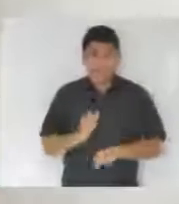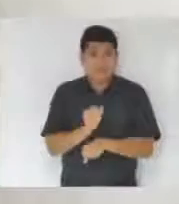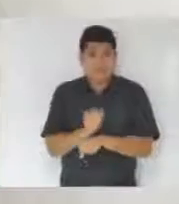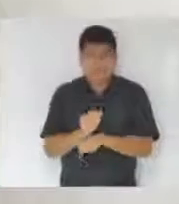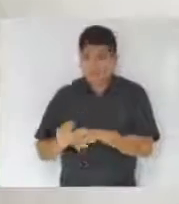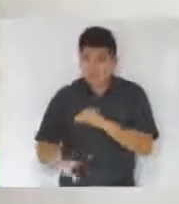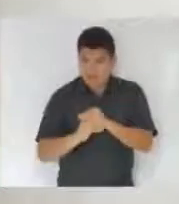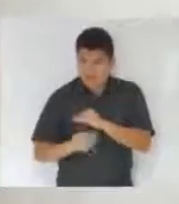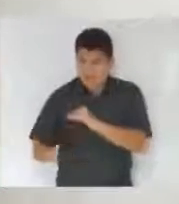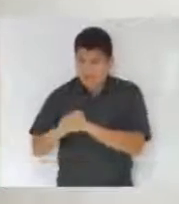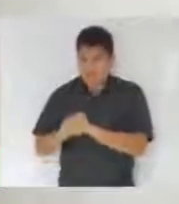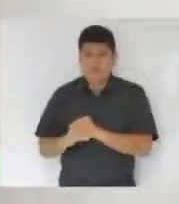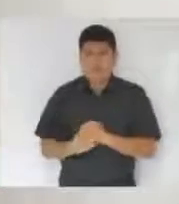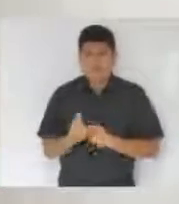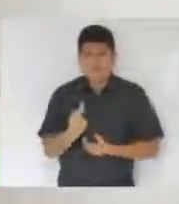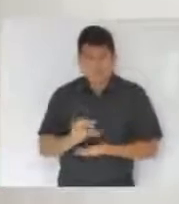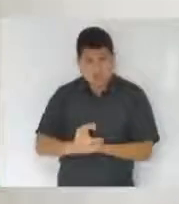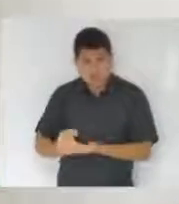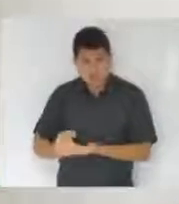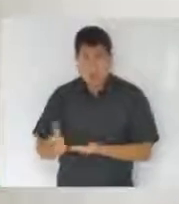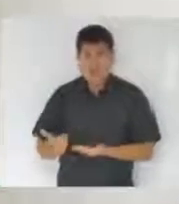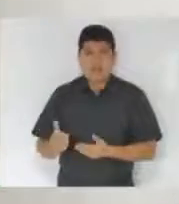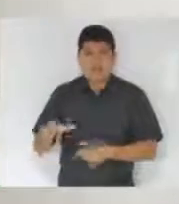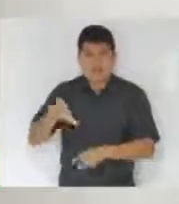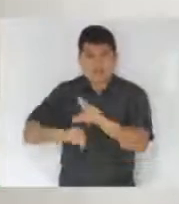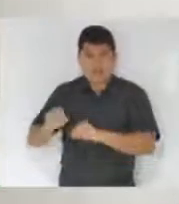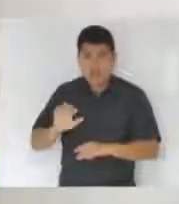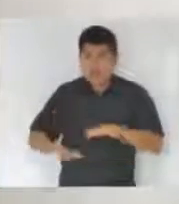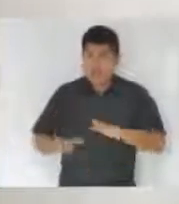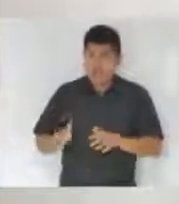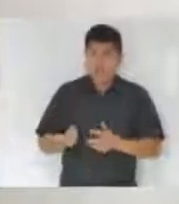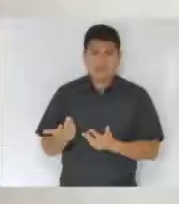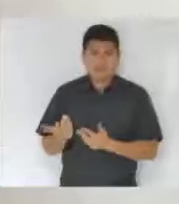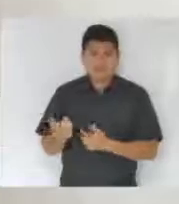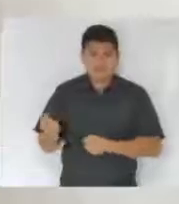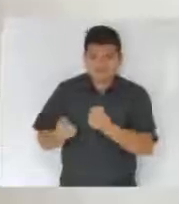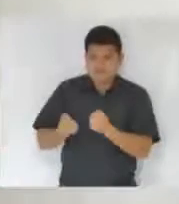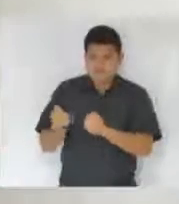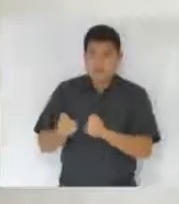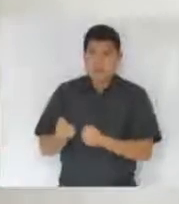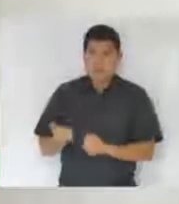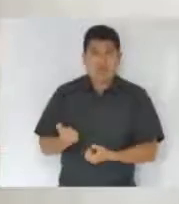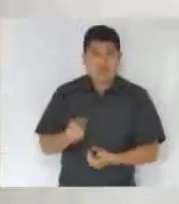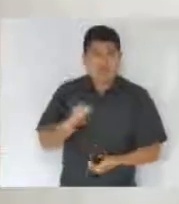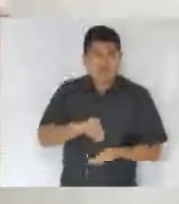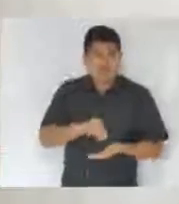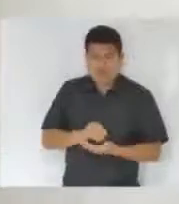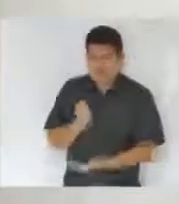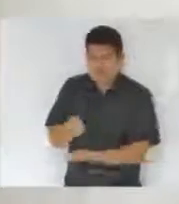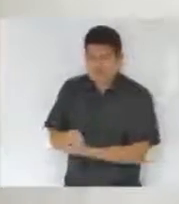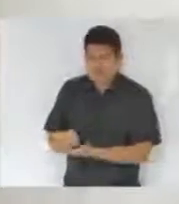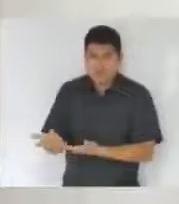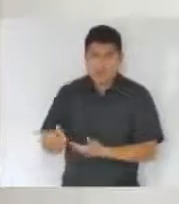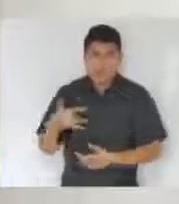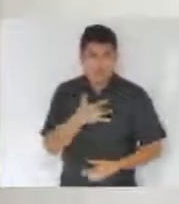suas licitações prontas lá, às vezes um veículo da saúde, que o Estado ficou de comprar, não comprou, depois ia transferir fundo